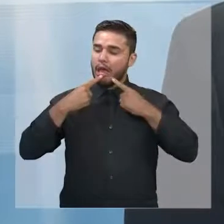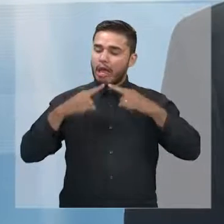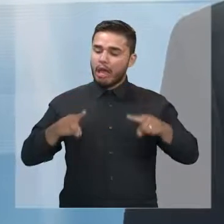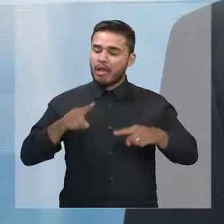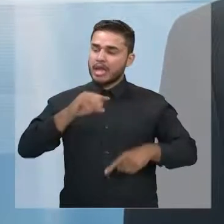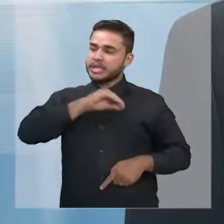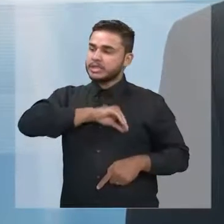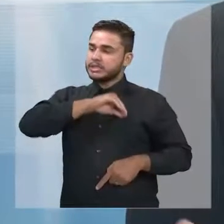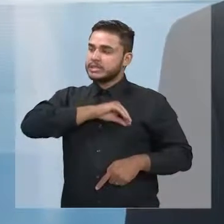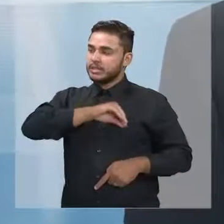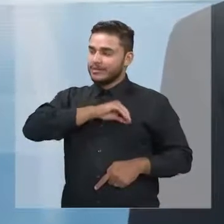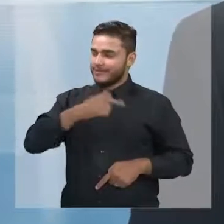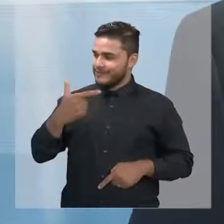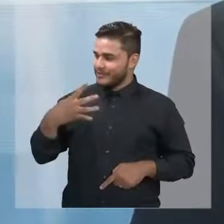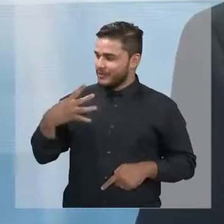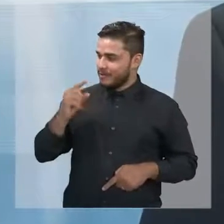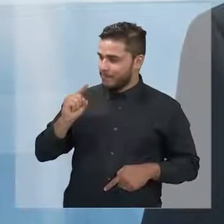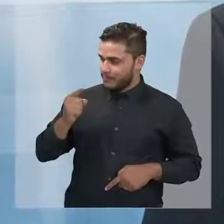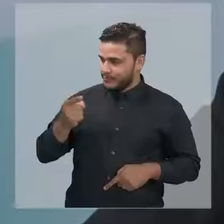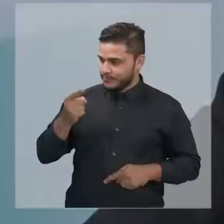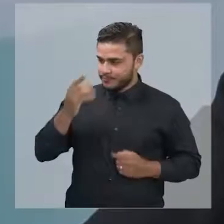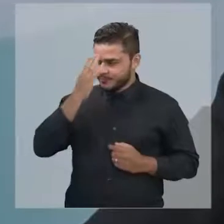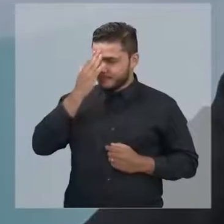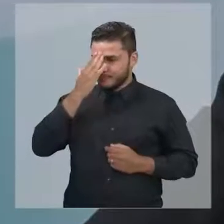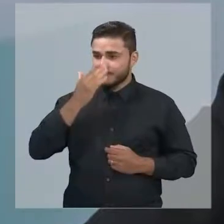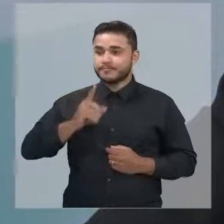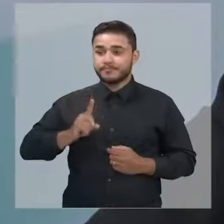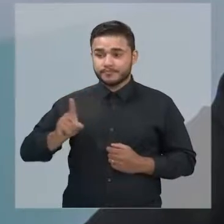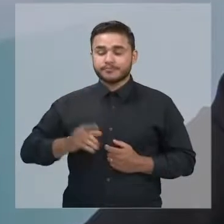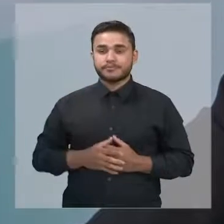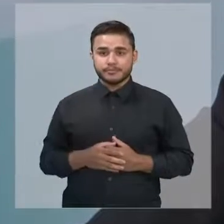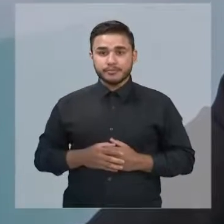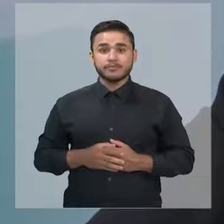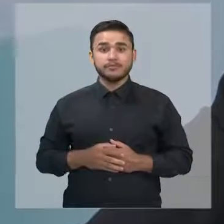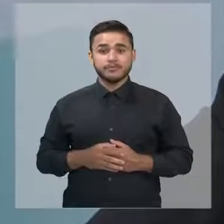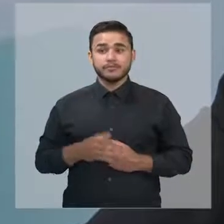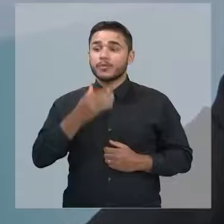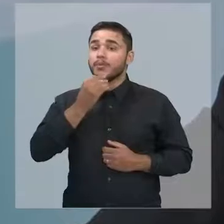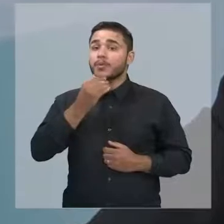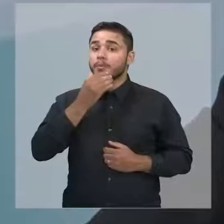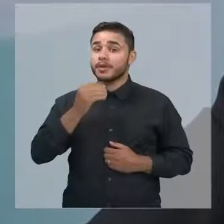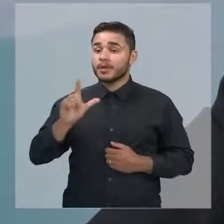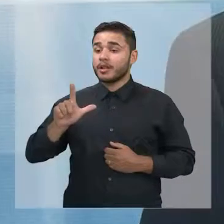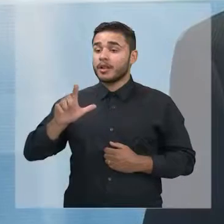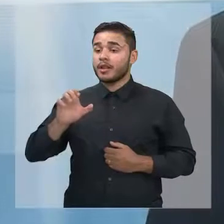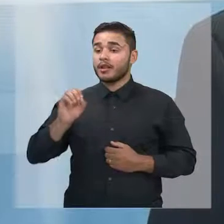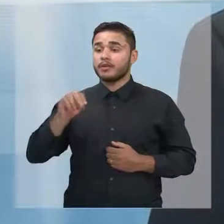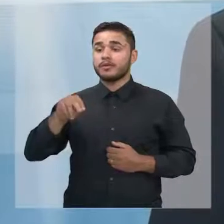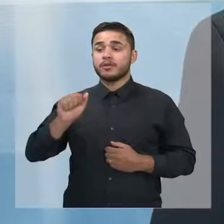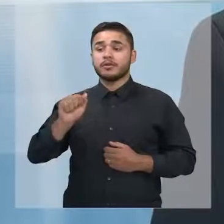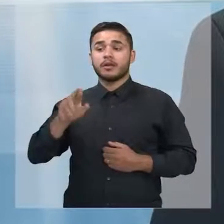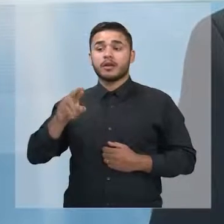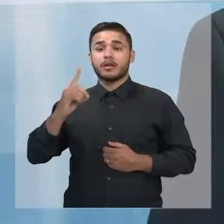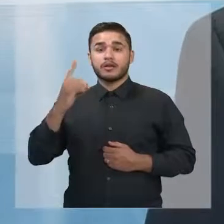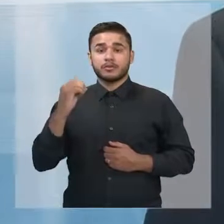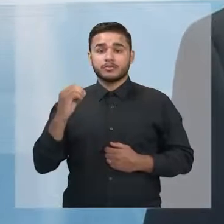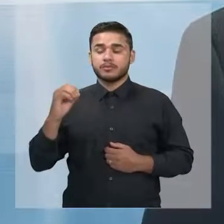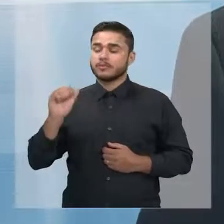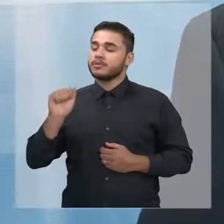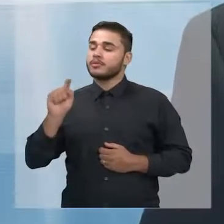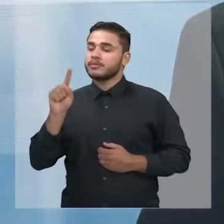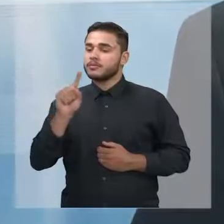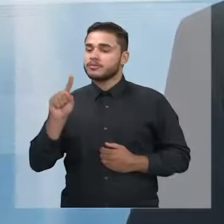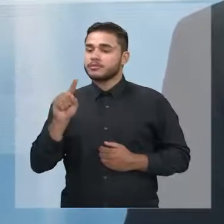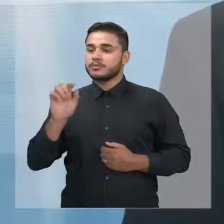realidade, feitas pelo promotor de justiça de Minas Gerais, Leonardo Azevedo, que